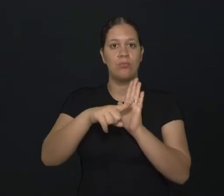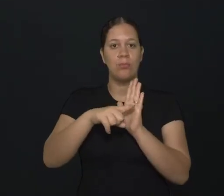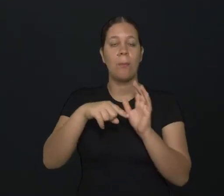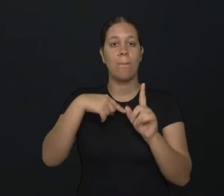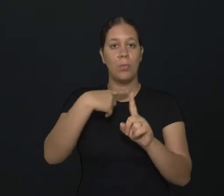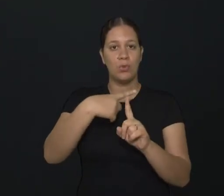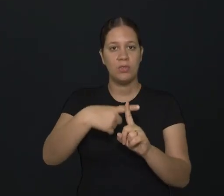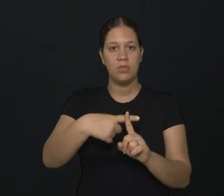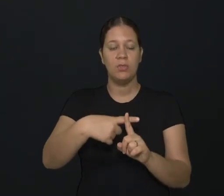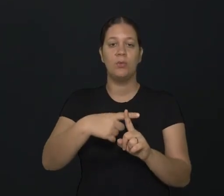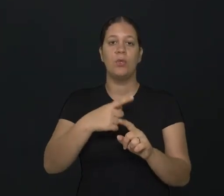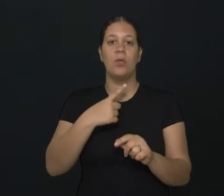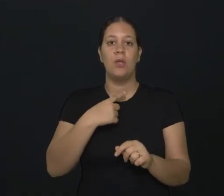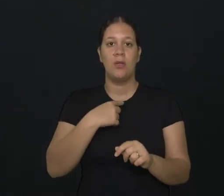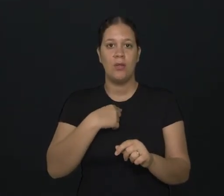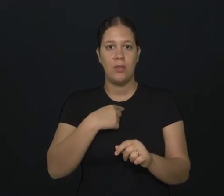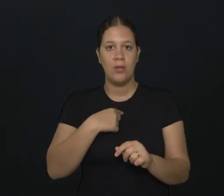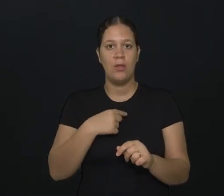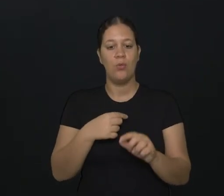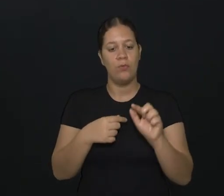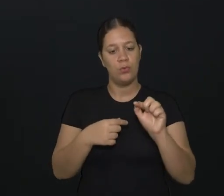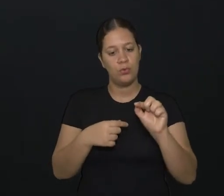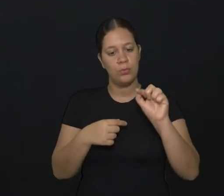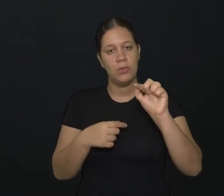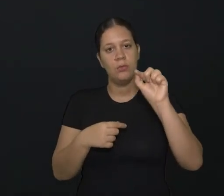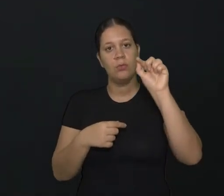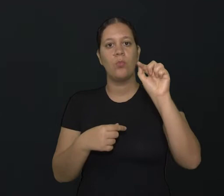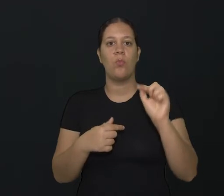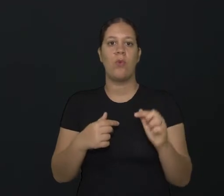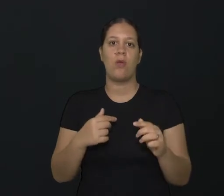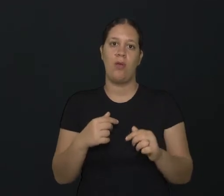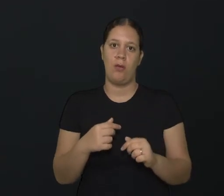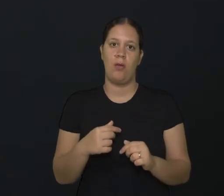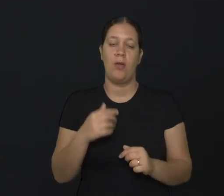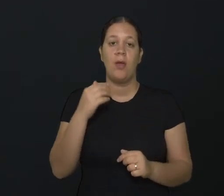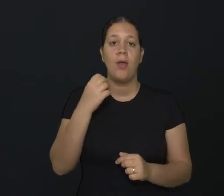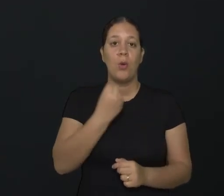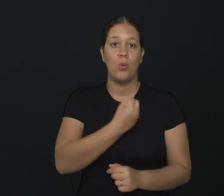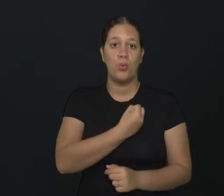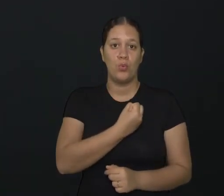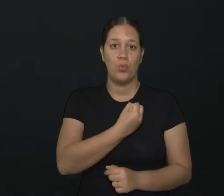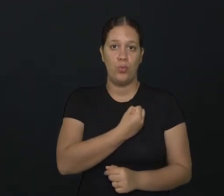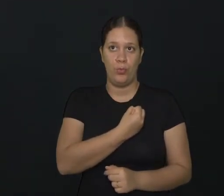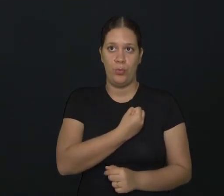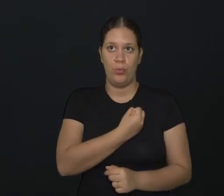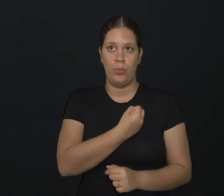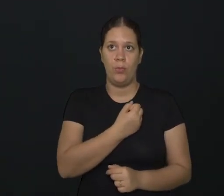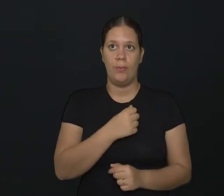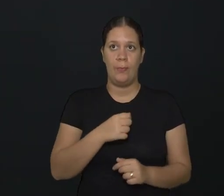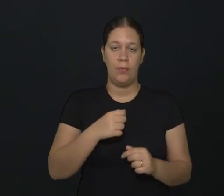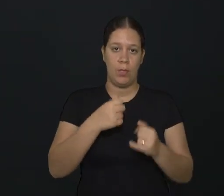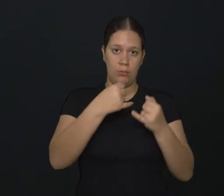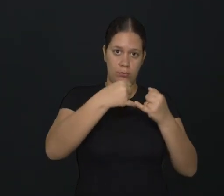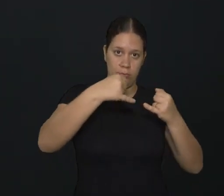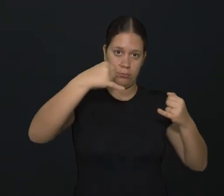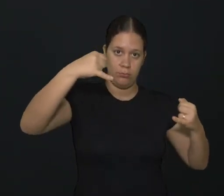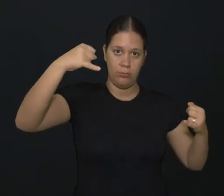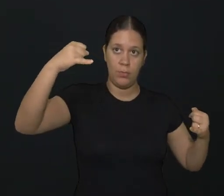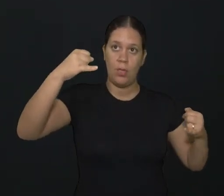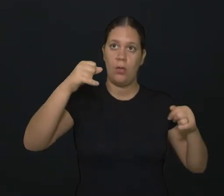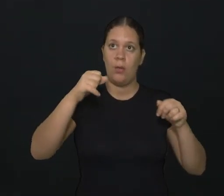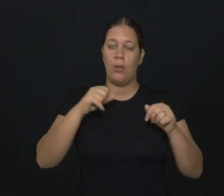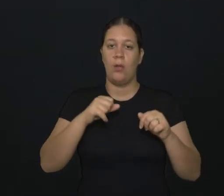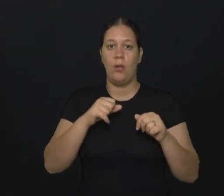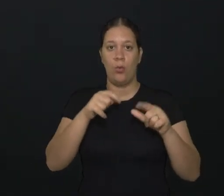partir desse ponto menos 2, eu subo uma casa. Sendo assim, então, esse ponto, reparem, ele vai estar bem aqui